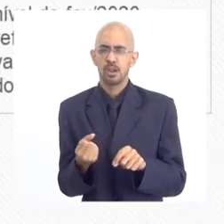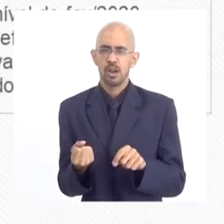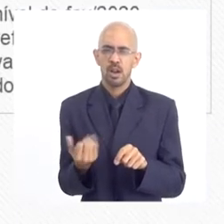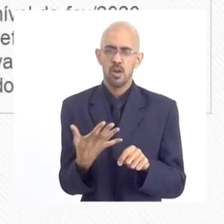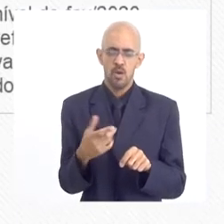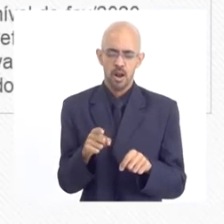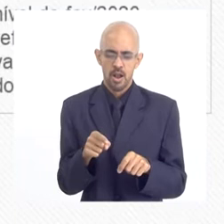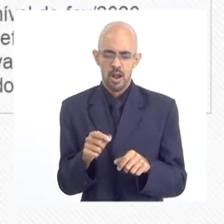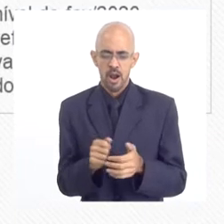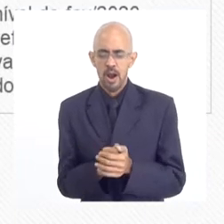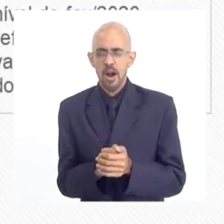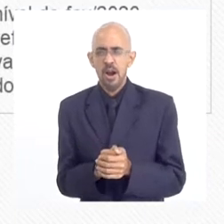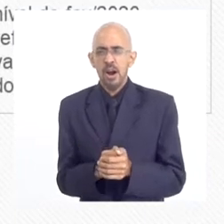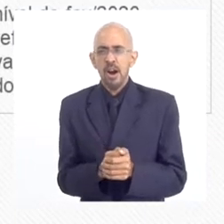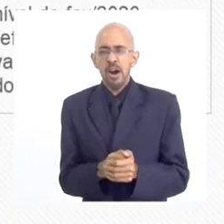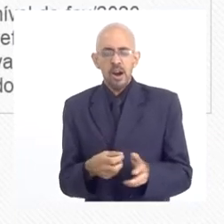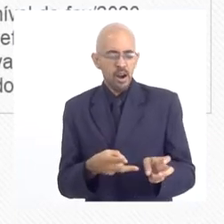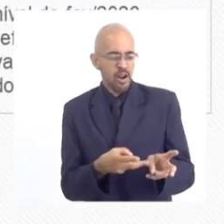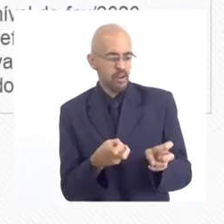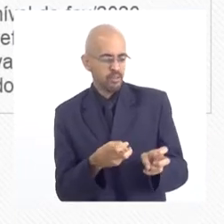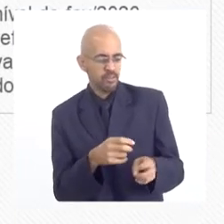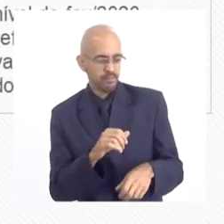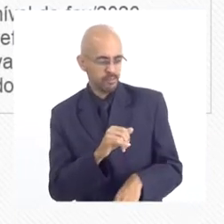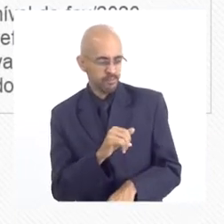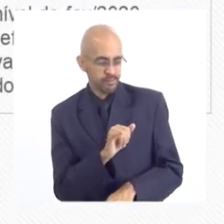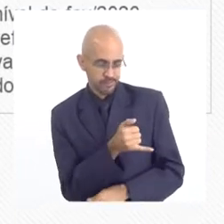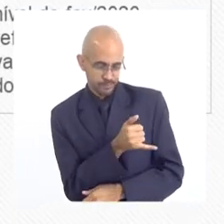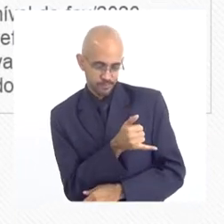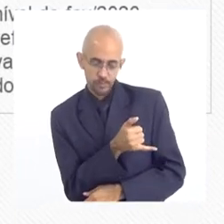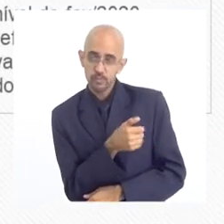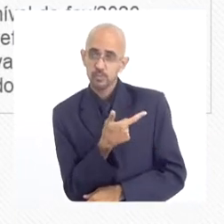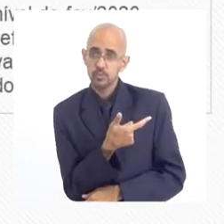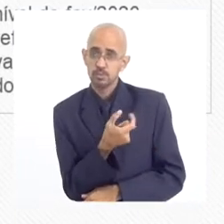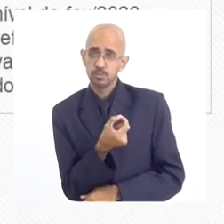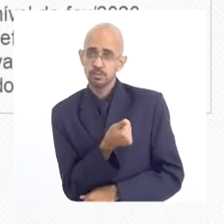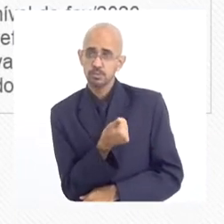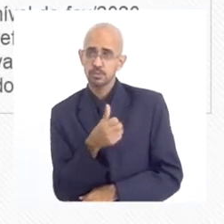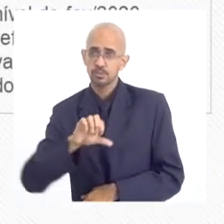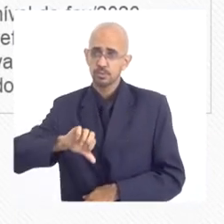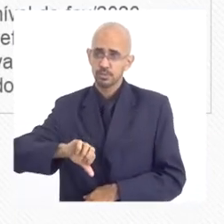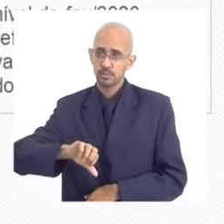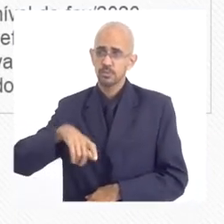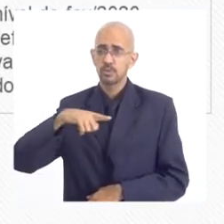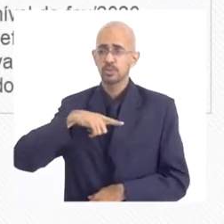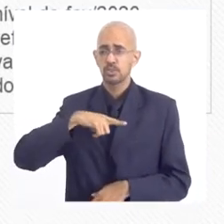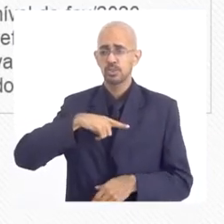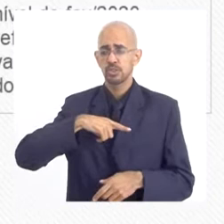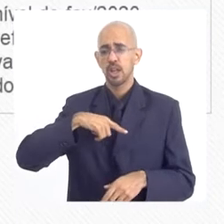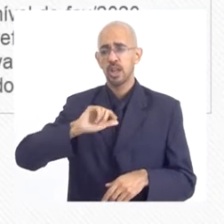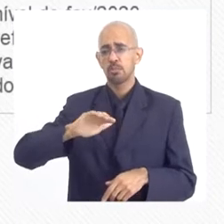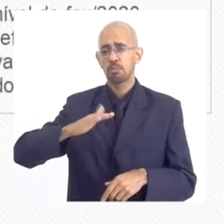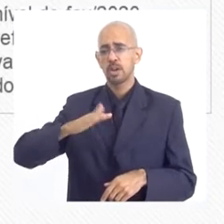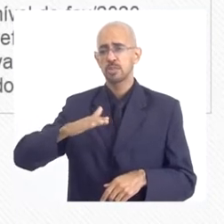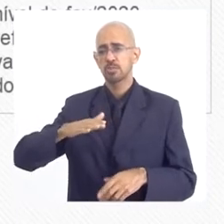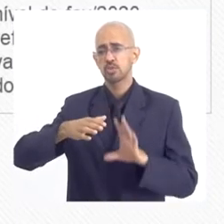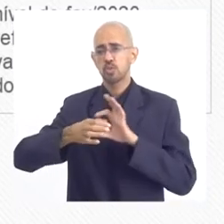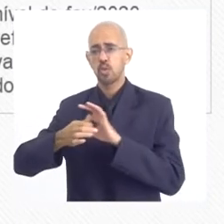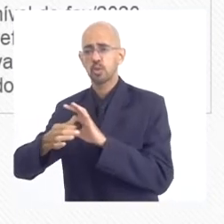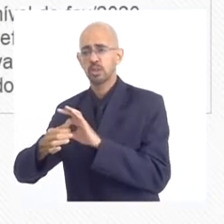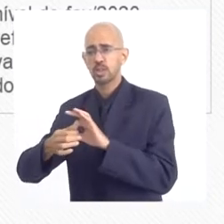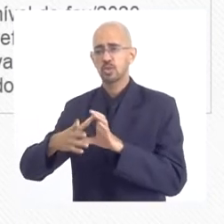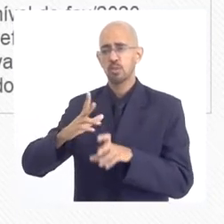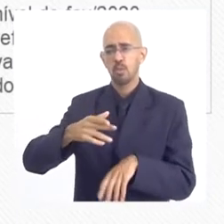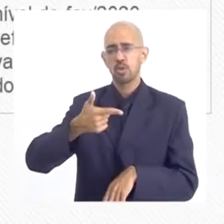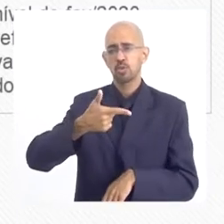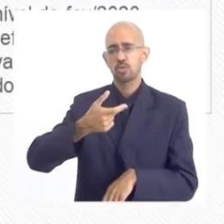de uma base 100 lá de janeiro de 19, a gente retoma patamares anteriores a 2019